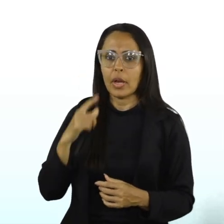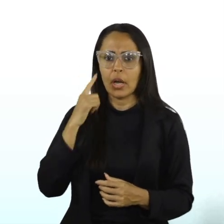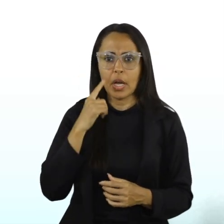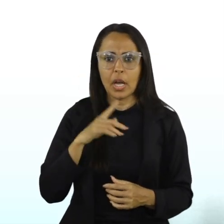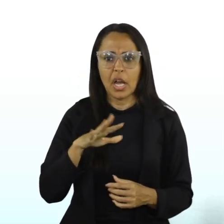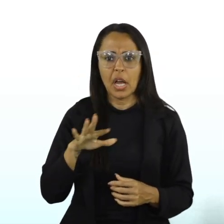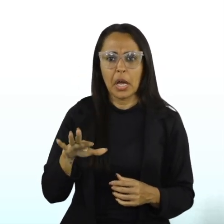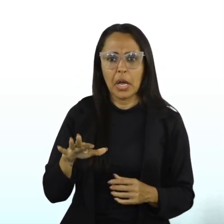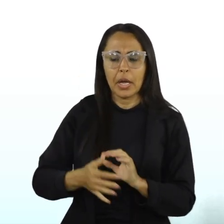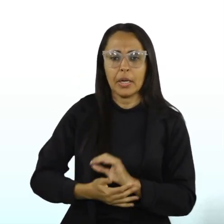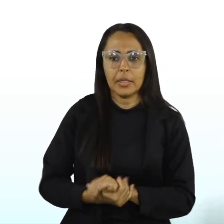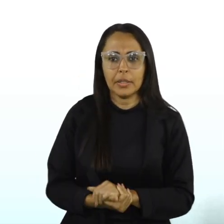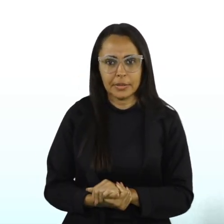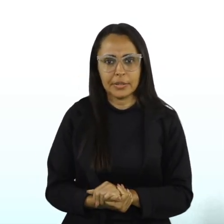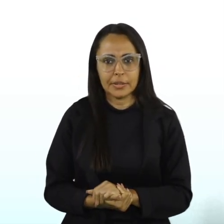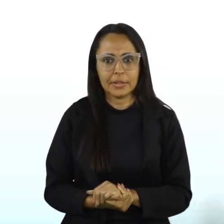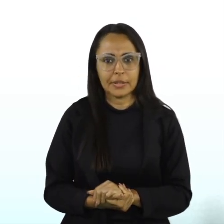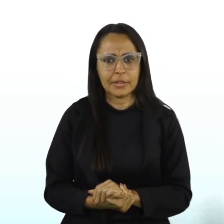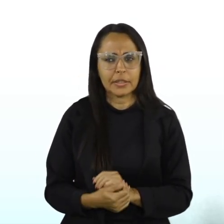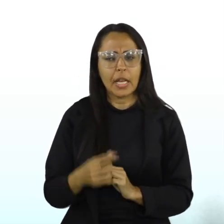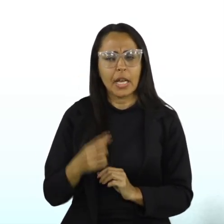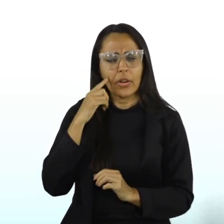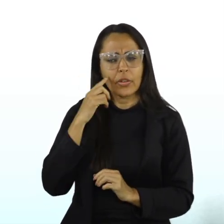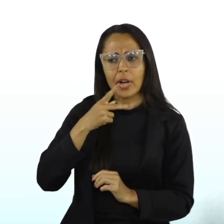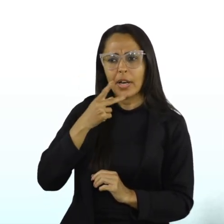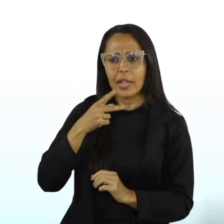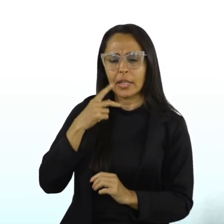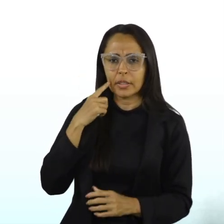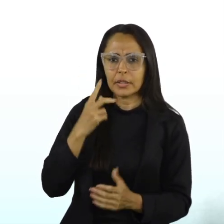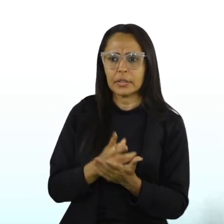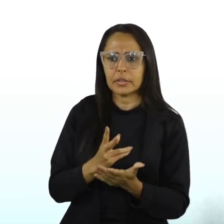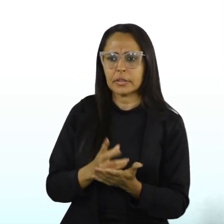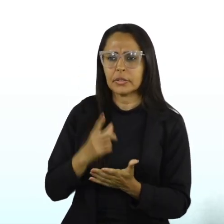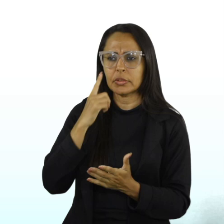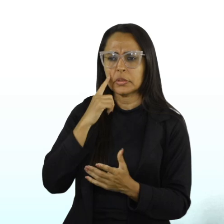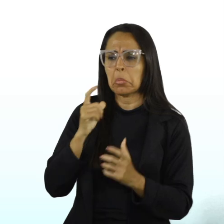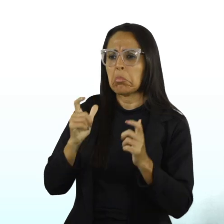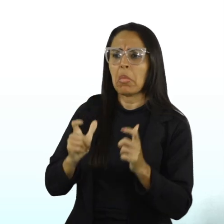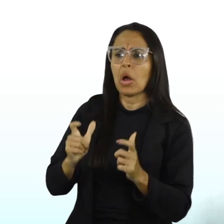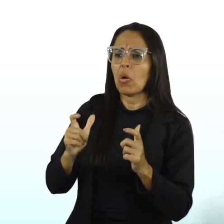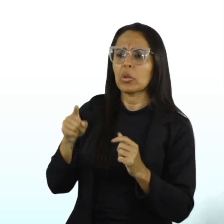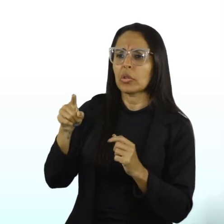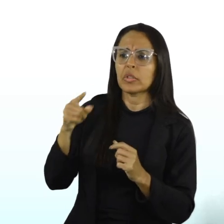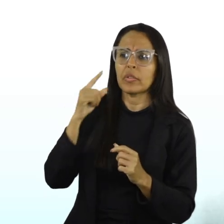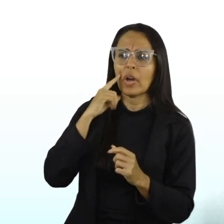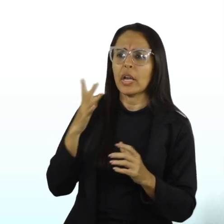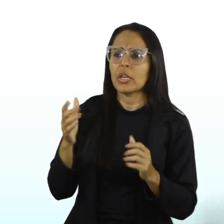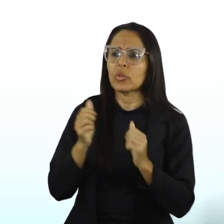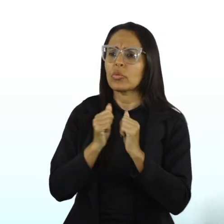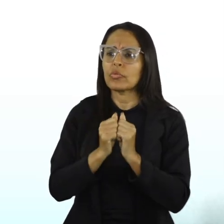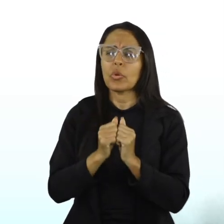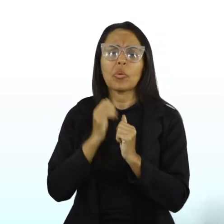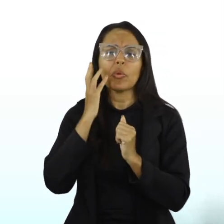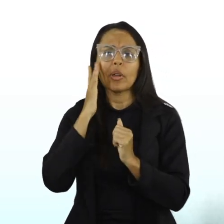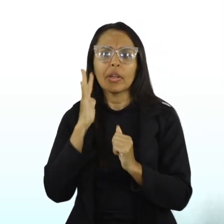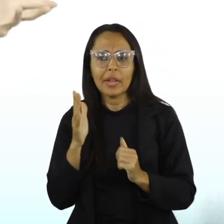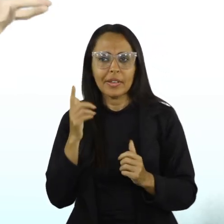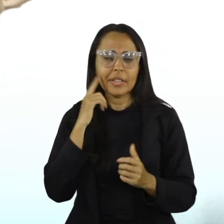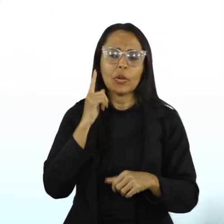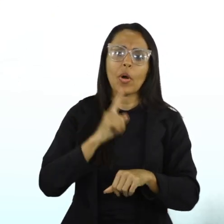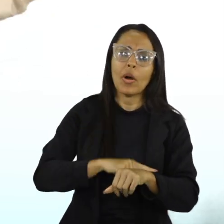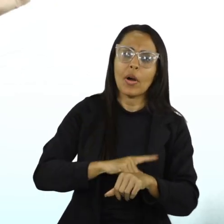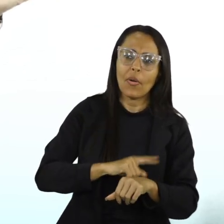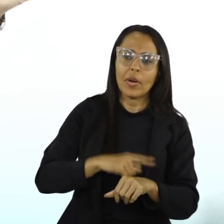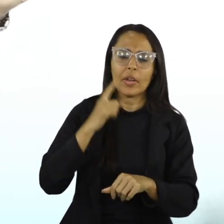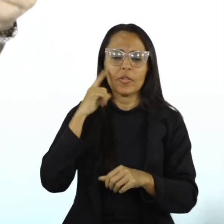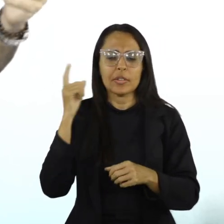Eu vou adivinhar agora, eu vou ler seu pensamento. Ela diz para você, para onde você vai? Com quem você vai? Que horas volta? É ou não é? Fala a